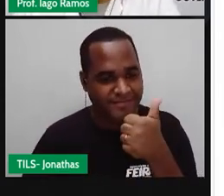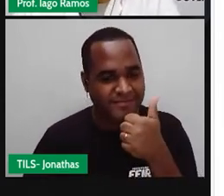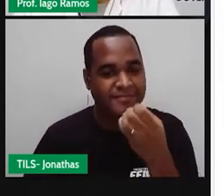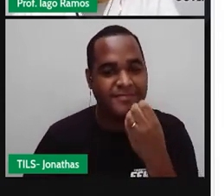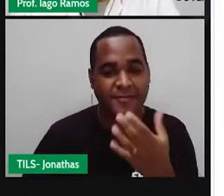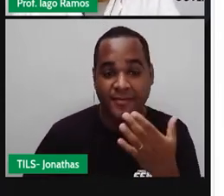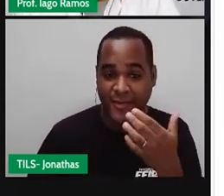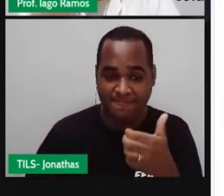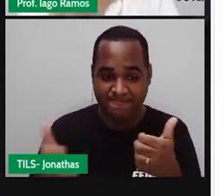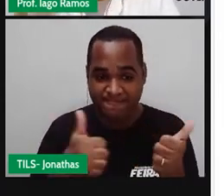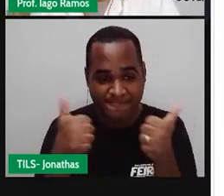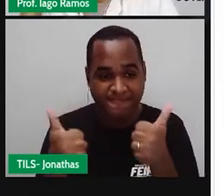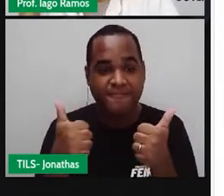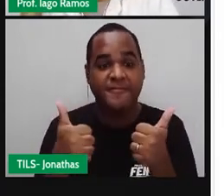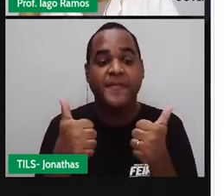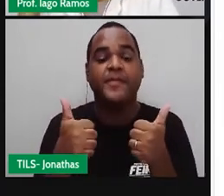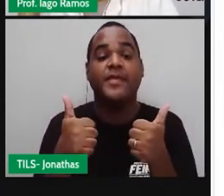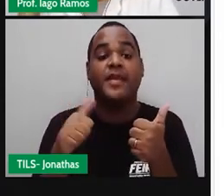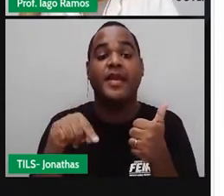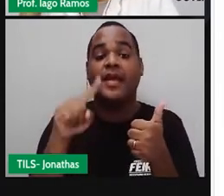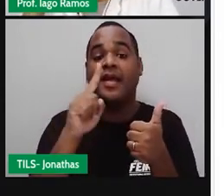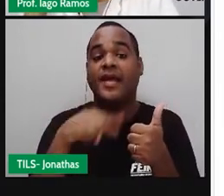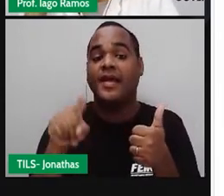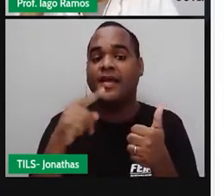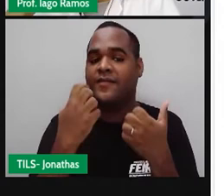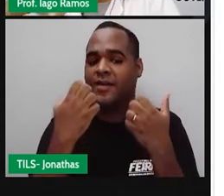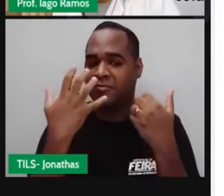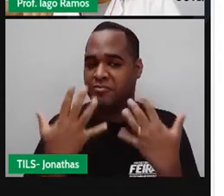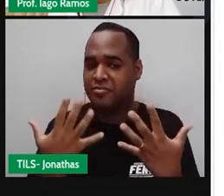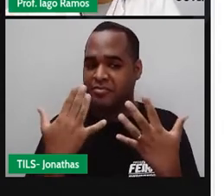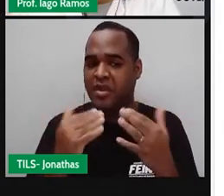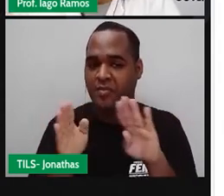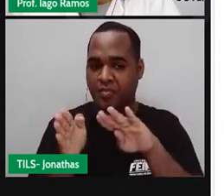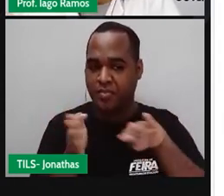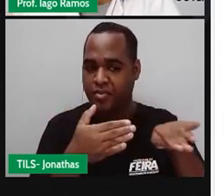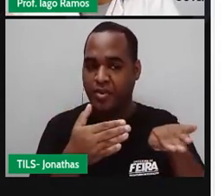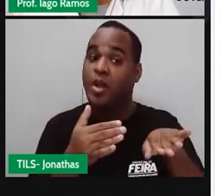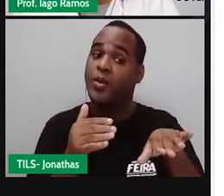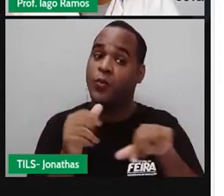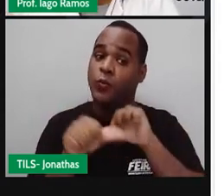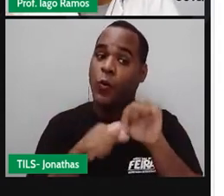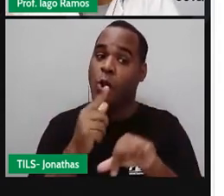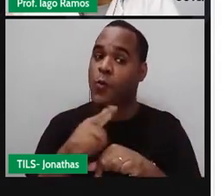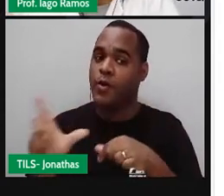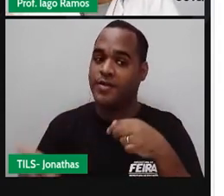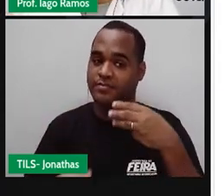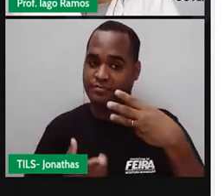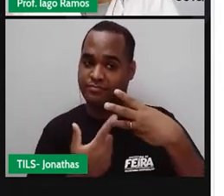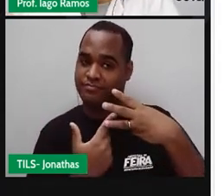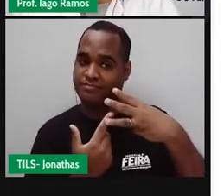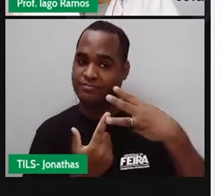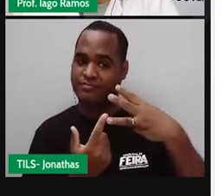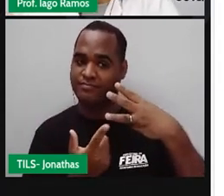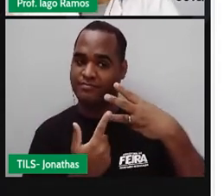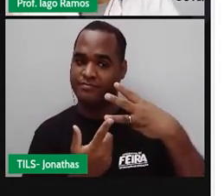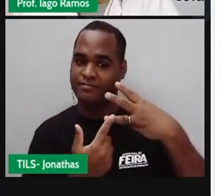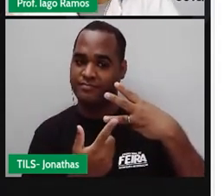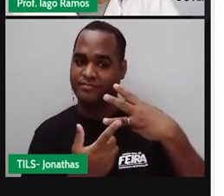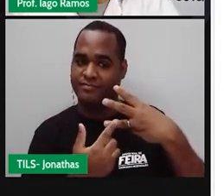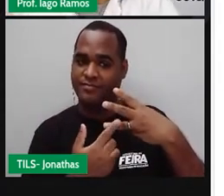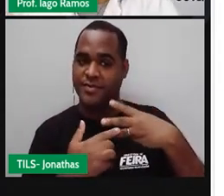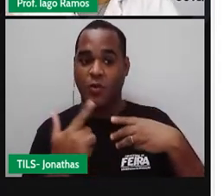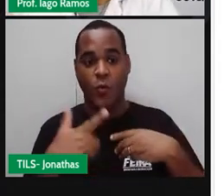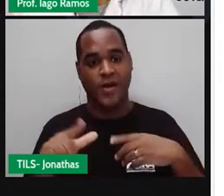belezinha mas eu vou deixar essa daí de lado um pouquinho e vou lá para baixo porque tem uma outra